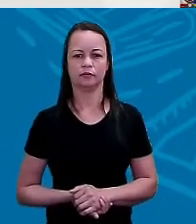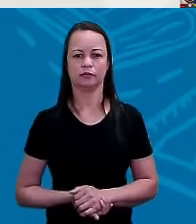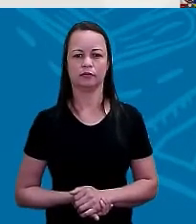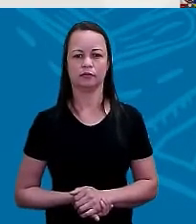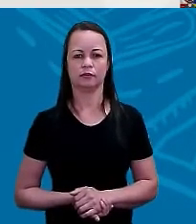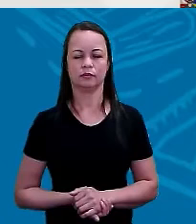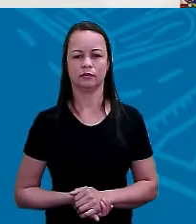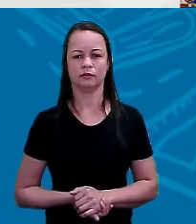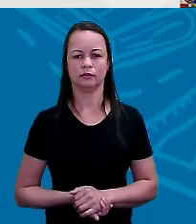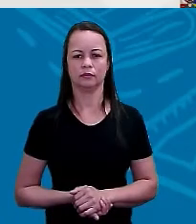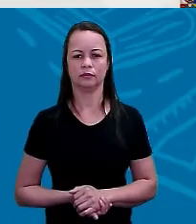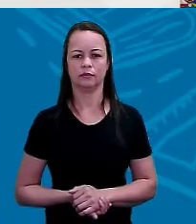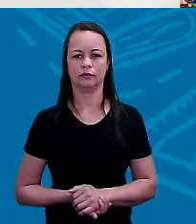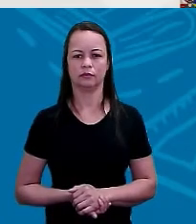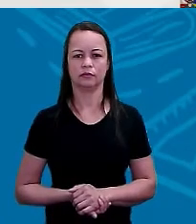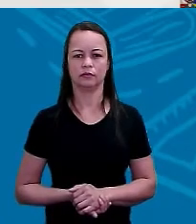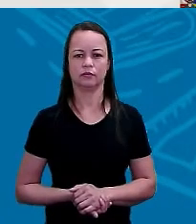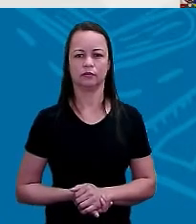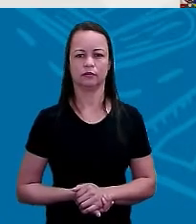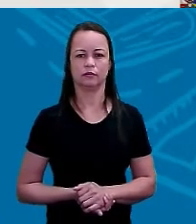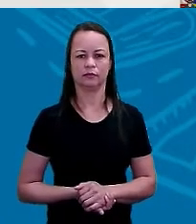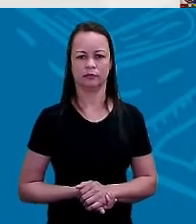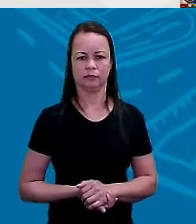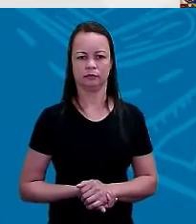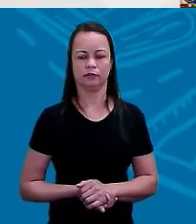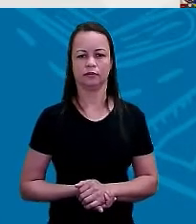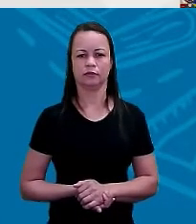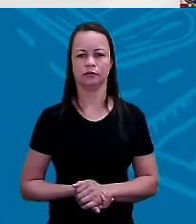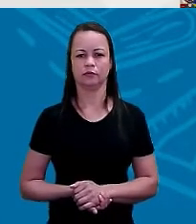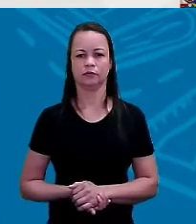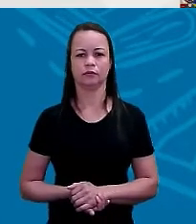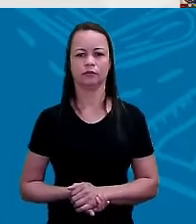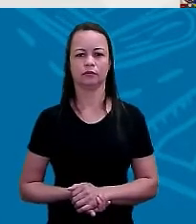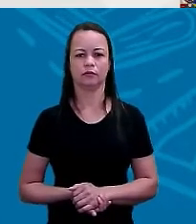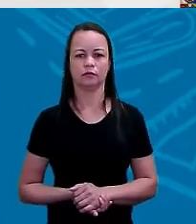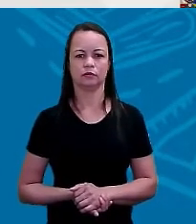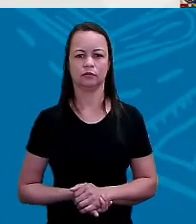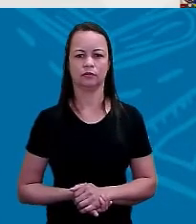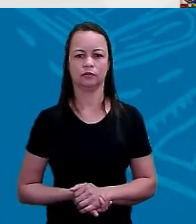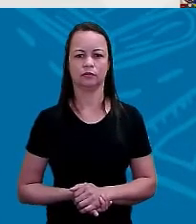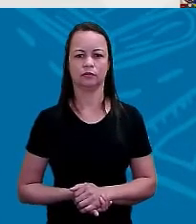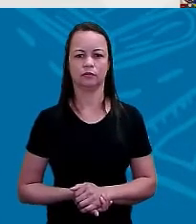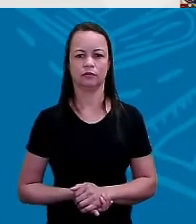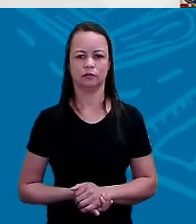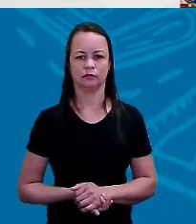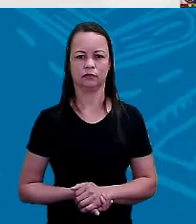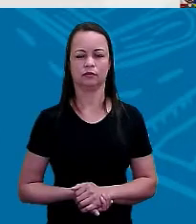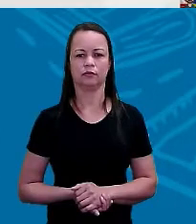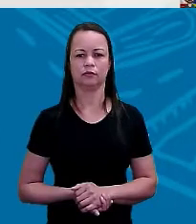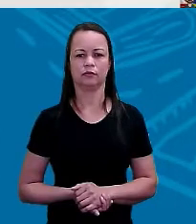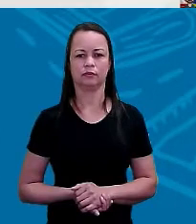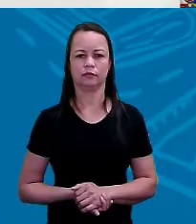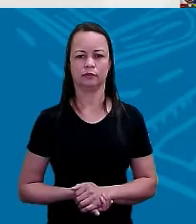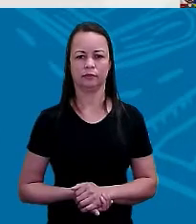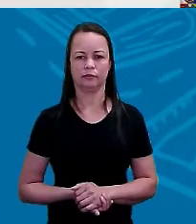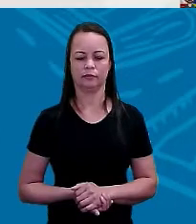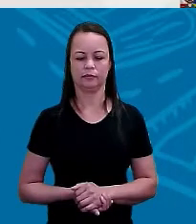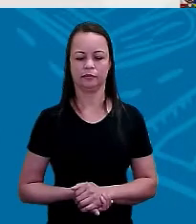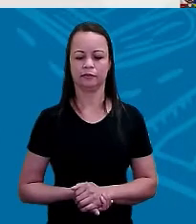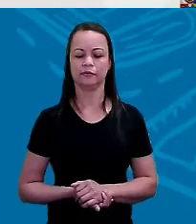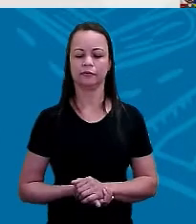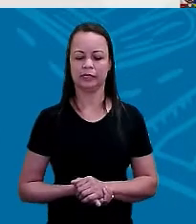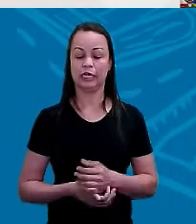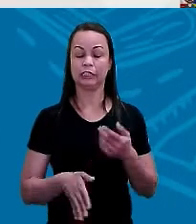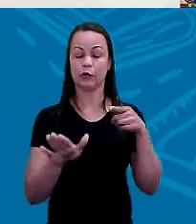a coincidence. You also cooking dinner when I called you yesterday. Tchan, tchan, tchan,